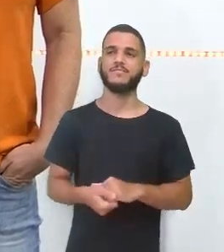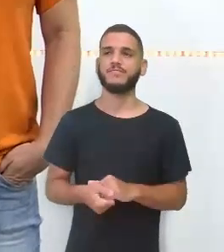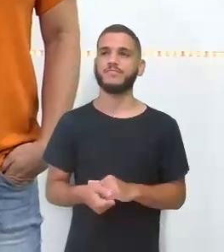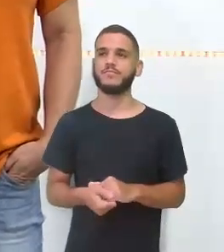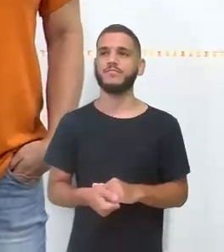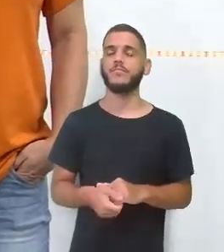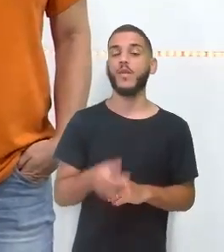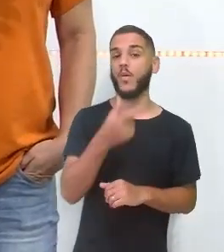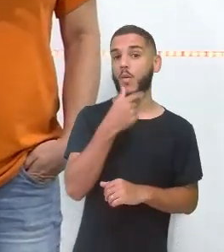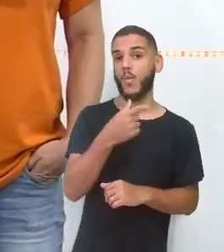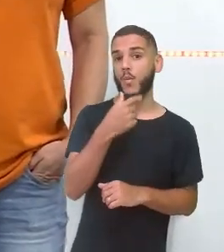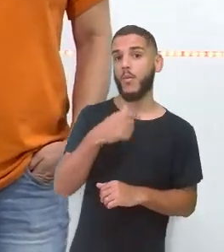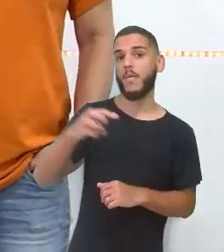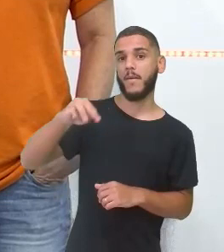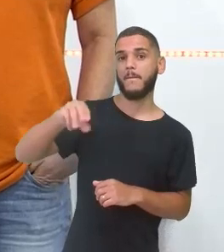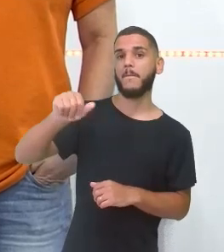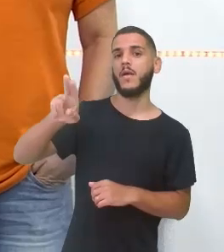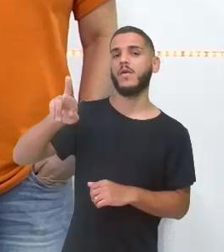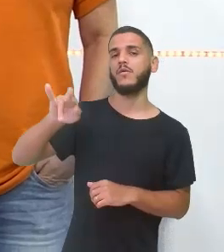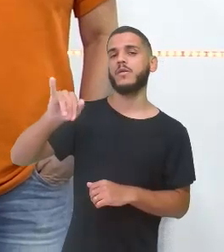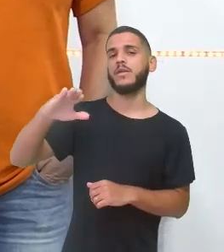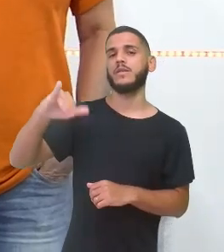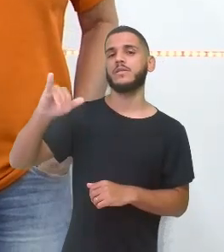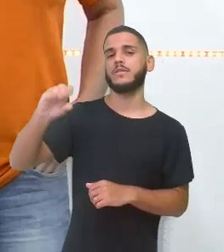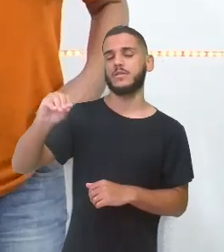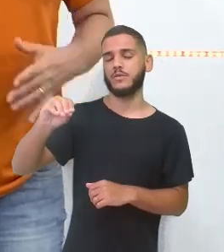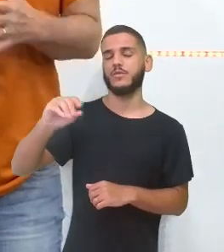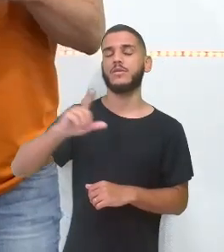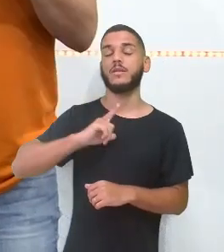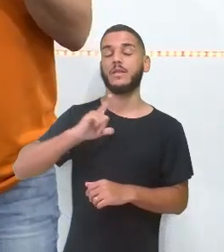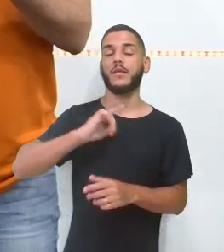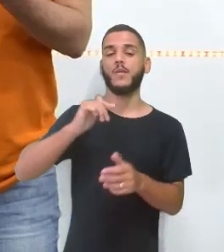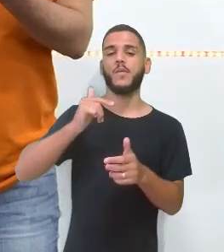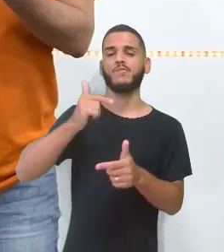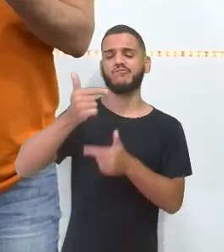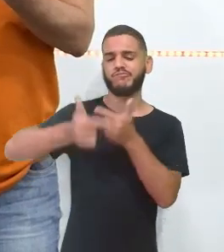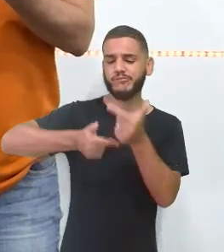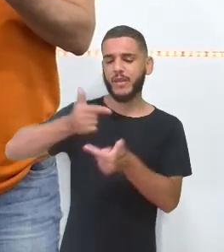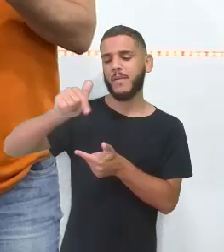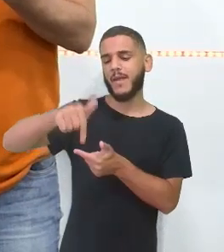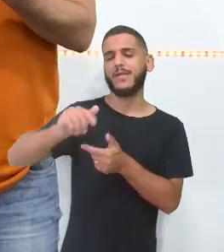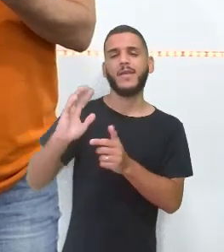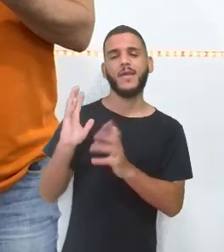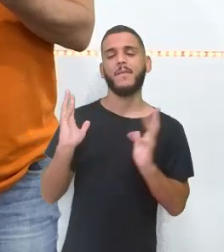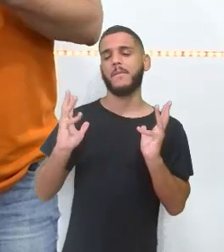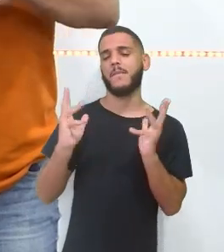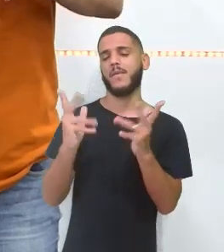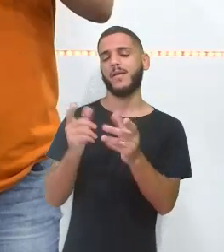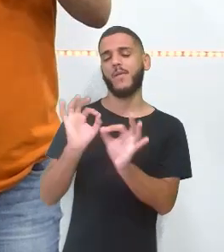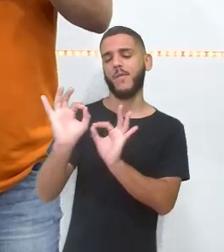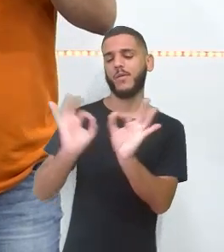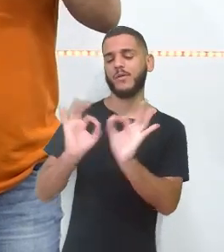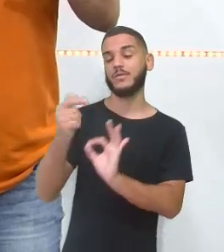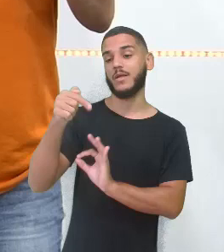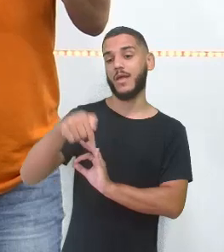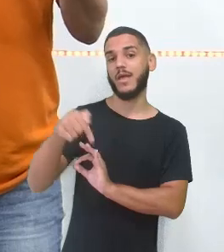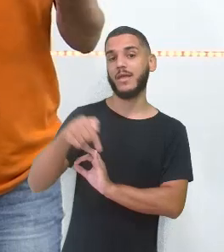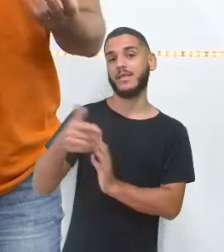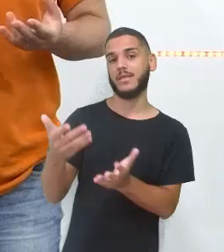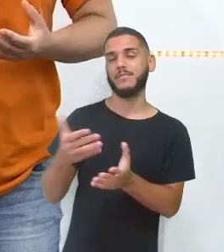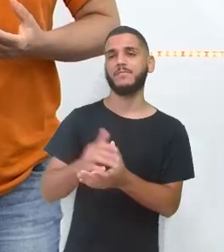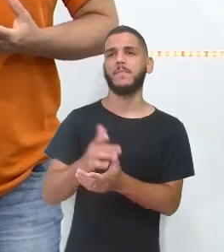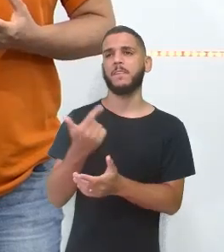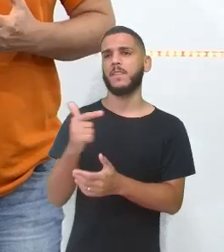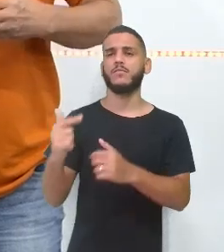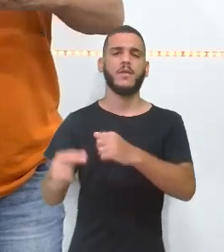Veja, Maurício de Nassau ele fez um trabalho maravilhoso. Ele organizou a nossa cidade, certo? No lugar onde não existiam